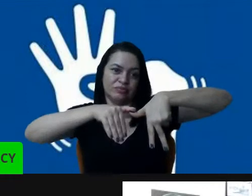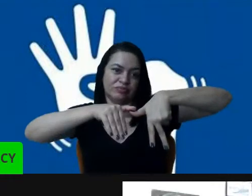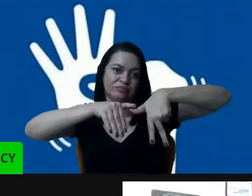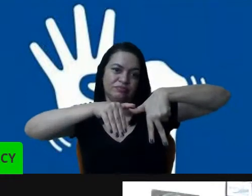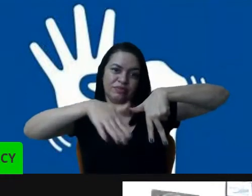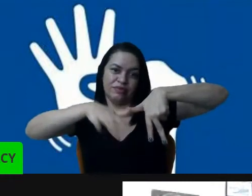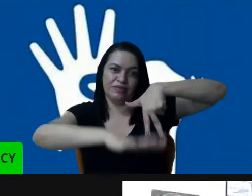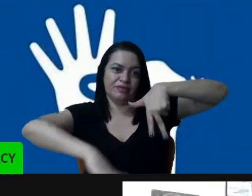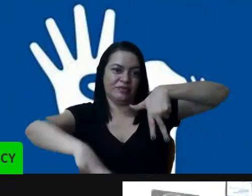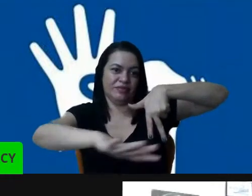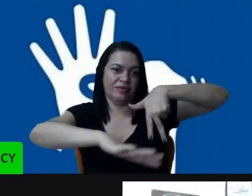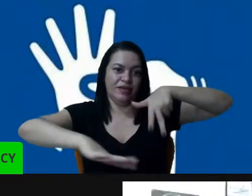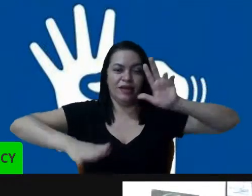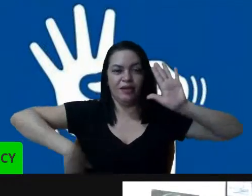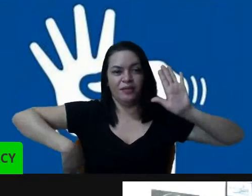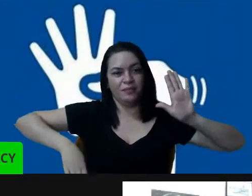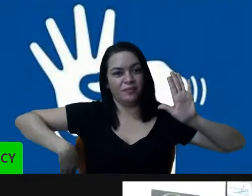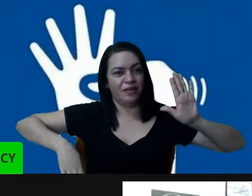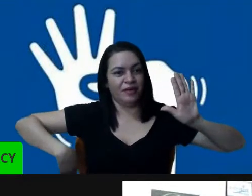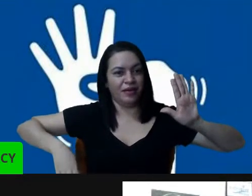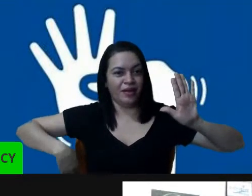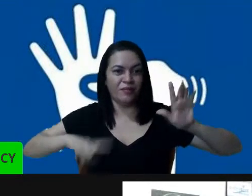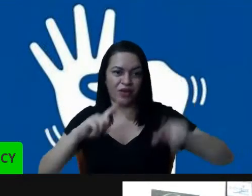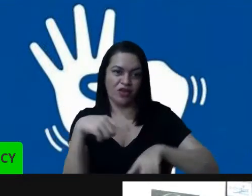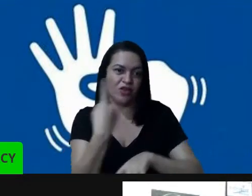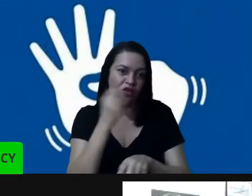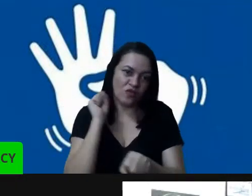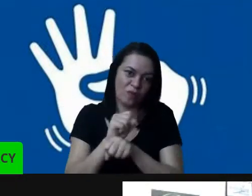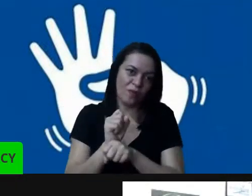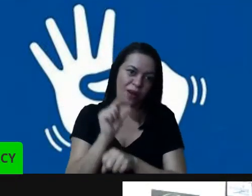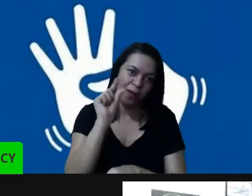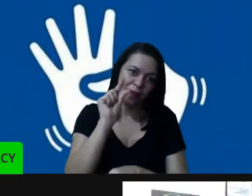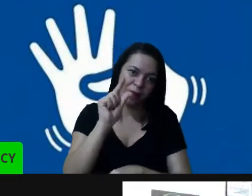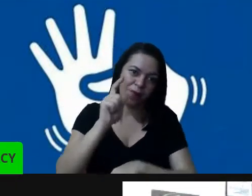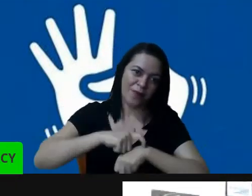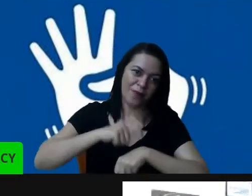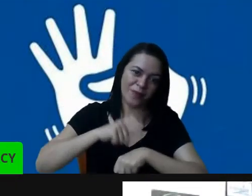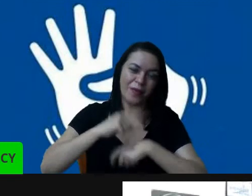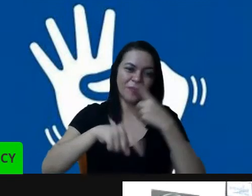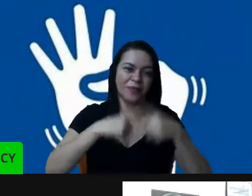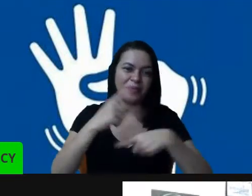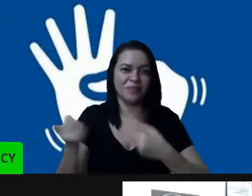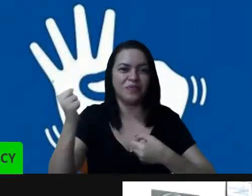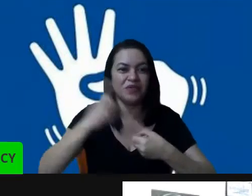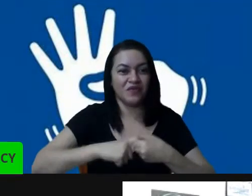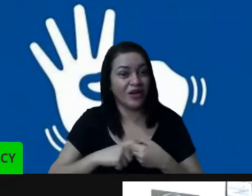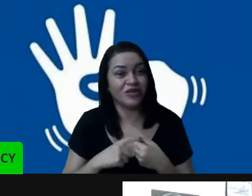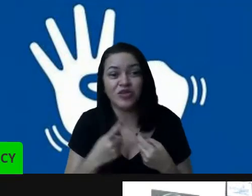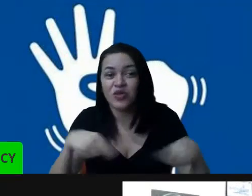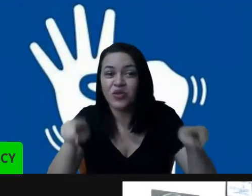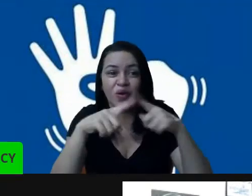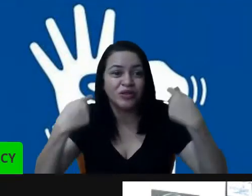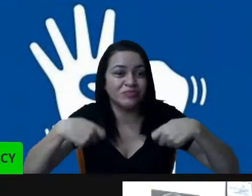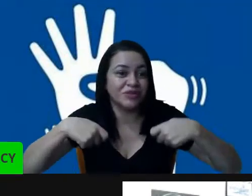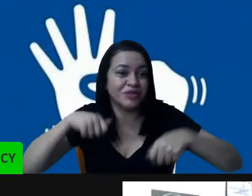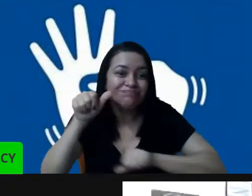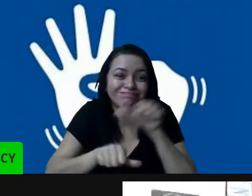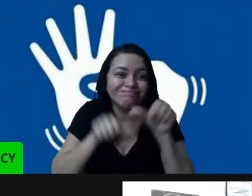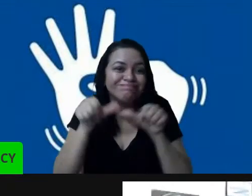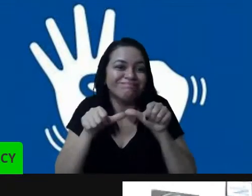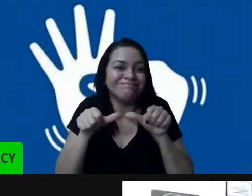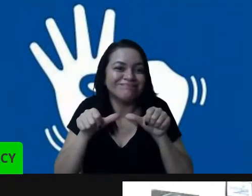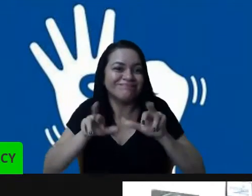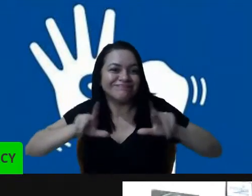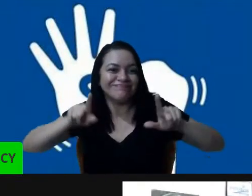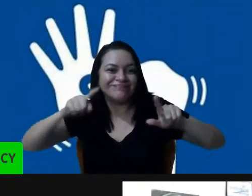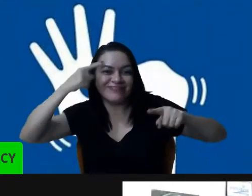continuar parado por um tempo, mas vamos voltar. Uma hora a gente volta, e até lá, gente, vamos se reinventar. O Inclusive está com